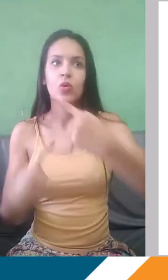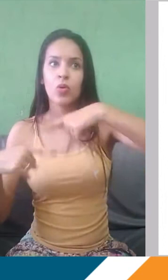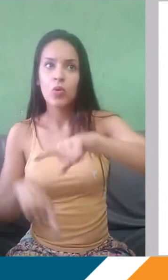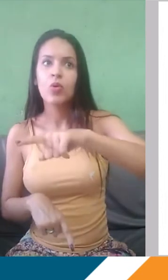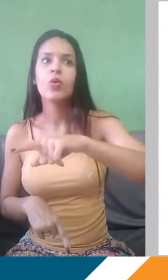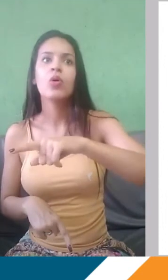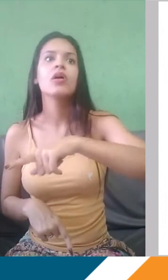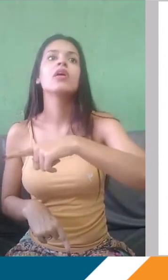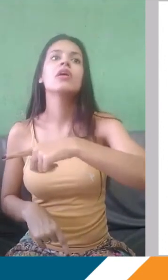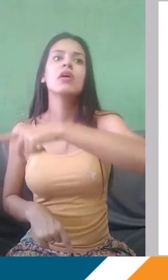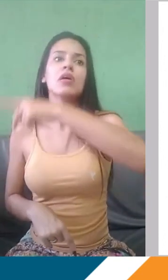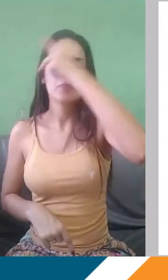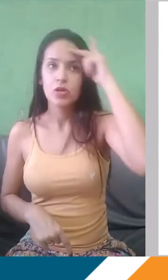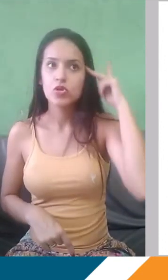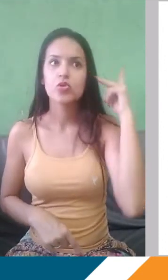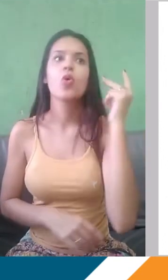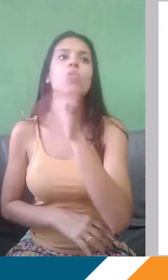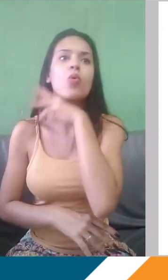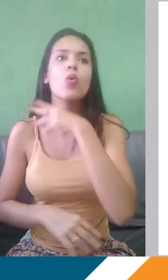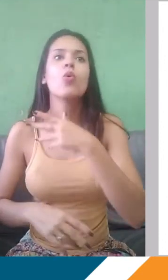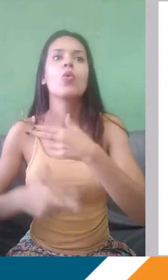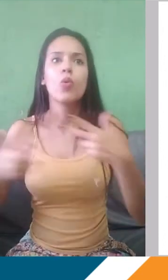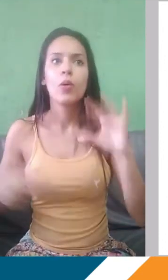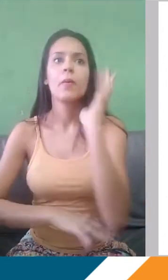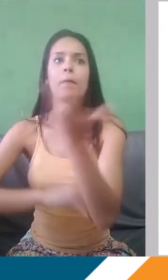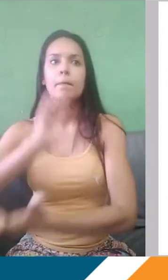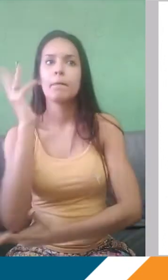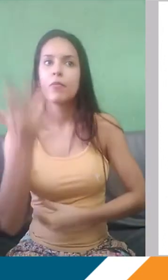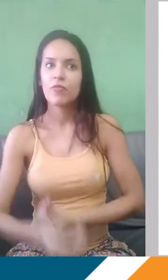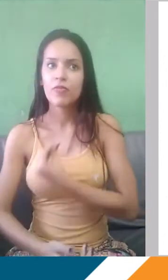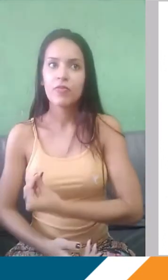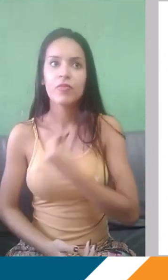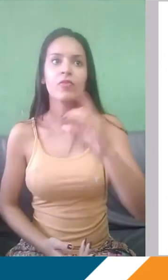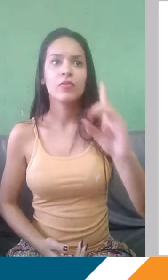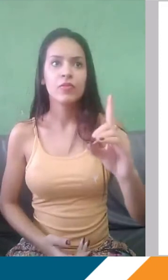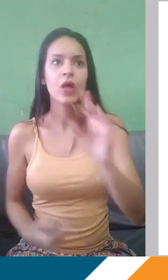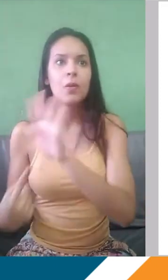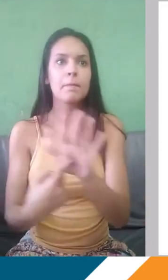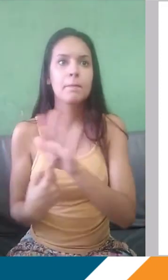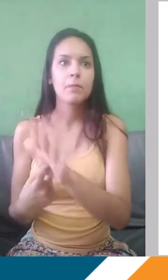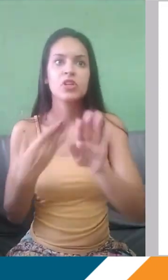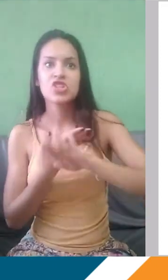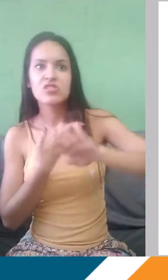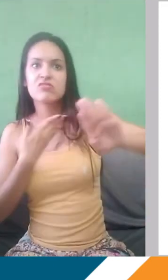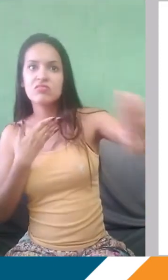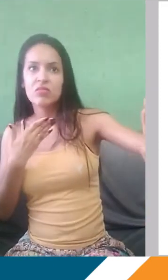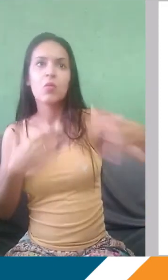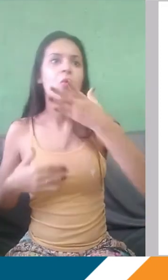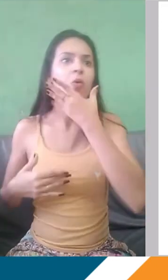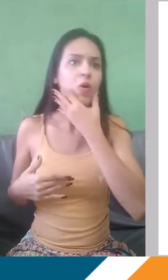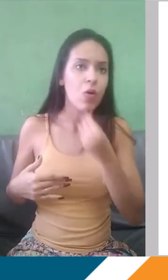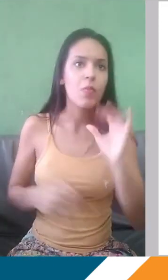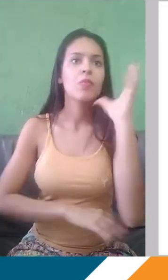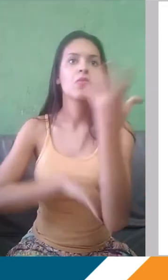das atividades econômicas. E, questiona o antagonismo entre homens e mulheres,